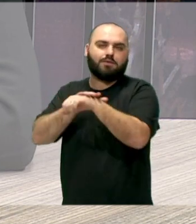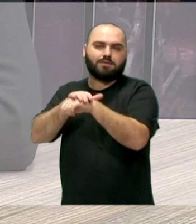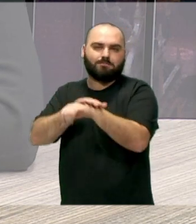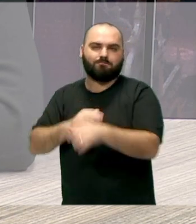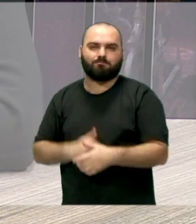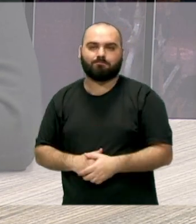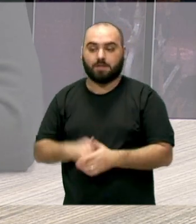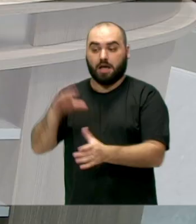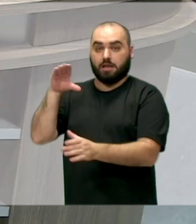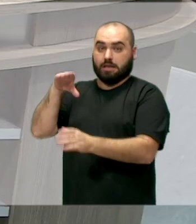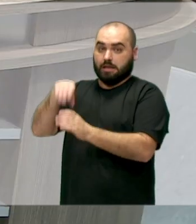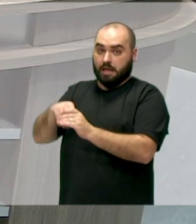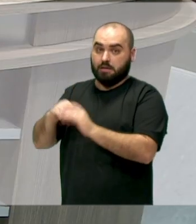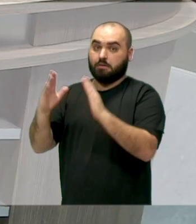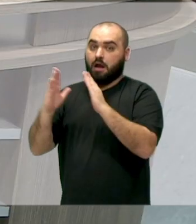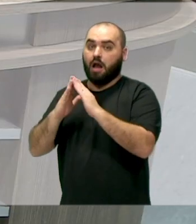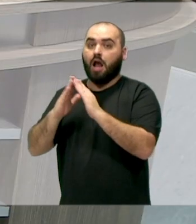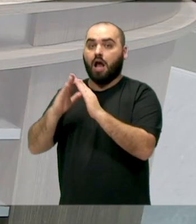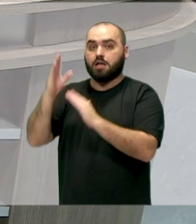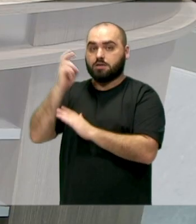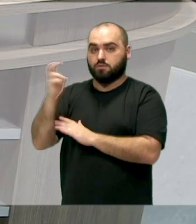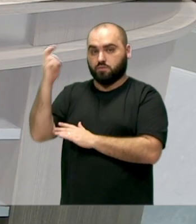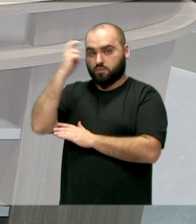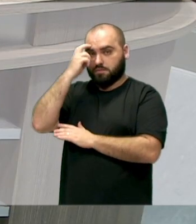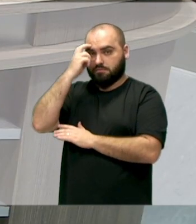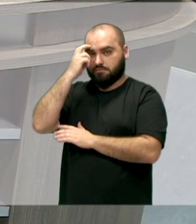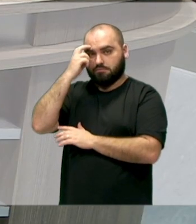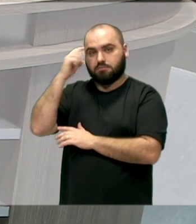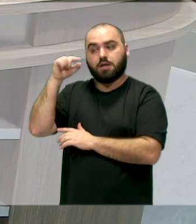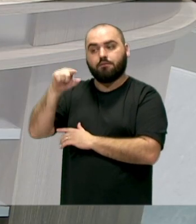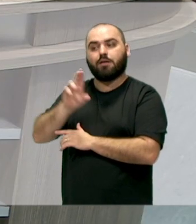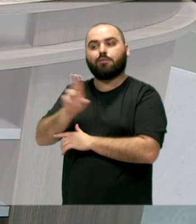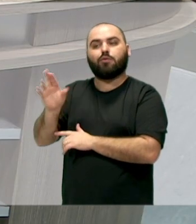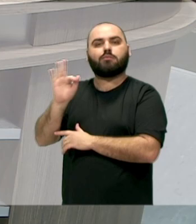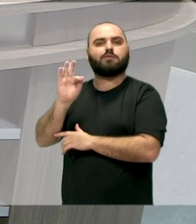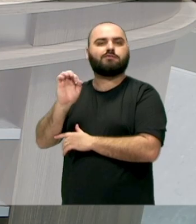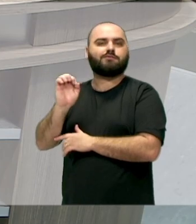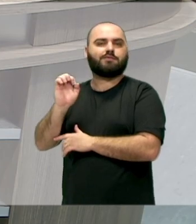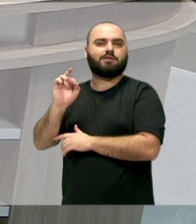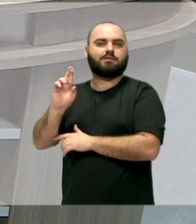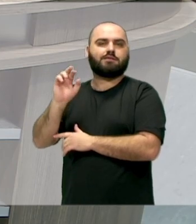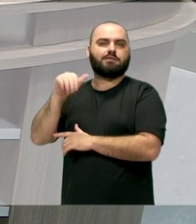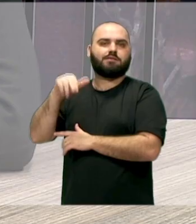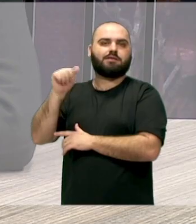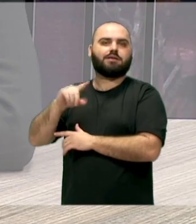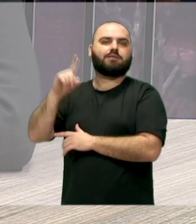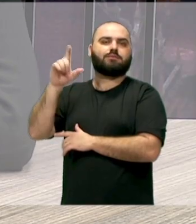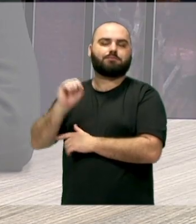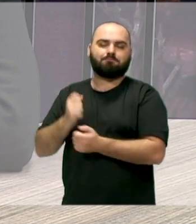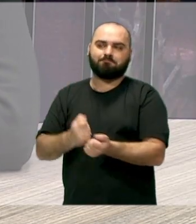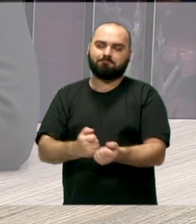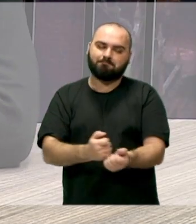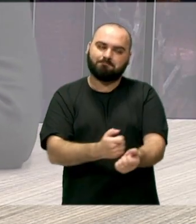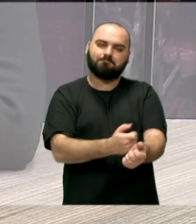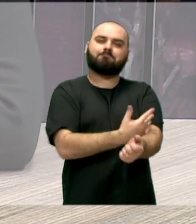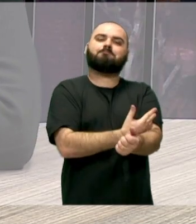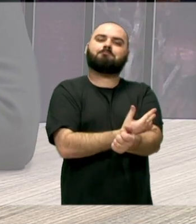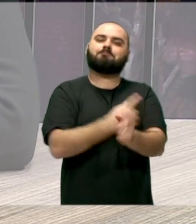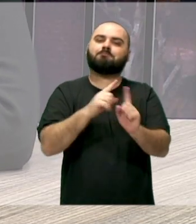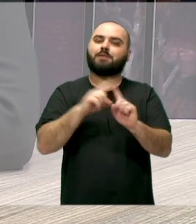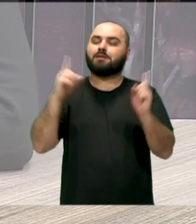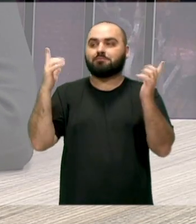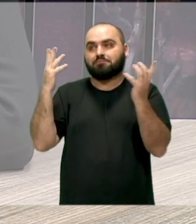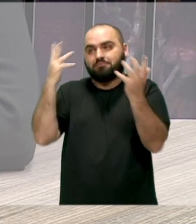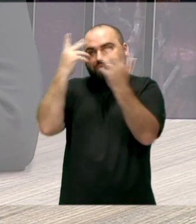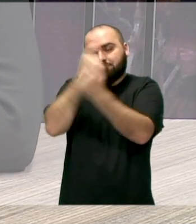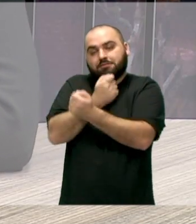ser interno dentro da Casa da Cultura e vai levar o nome do Fernandinho. Então, até me emociona isso, mas acho que é uma coisa muito bonita, quem sabe